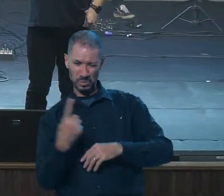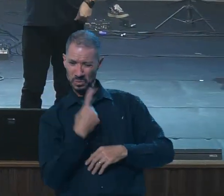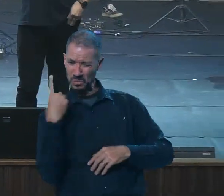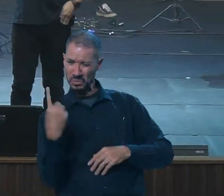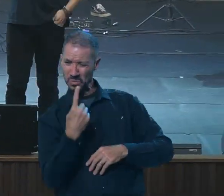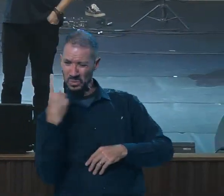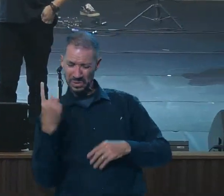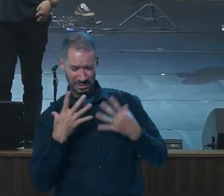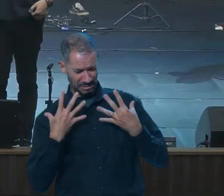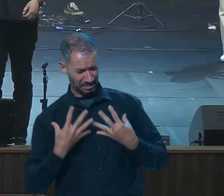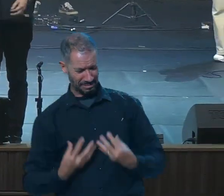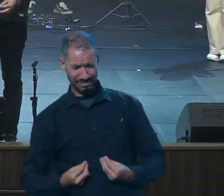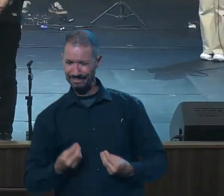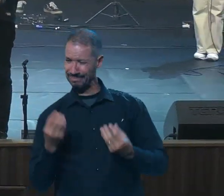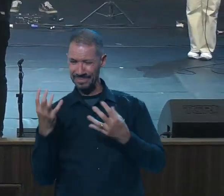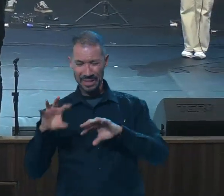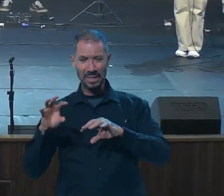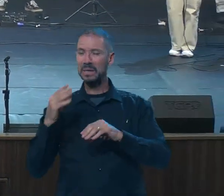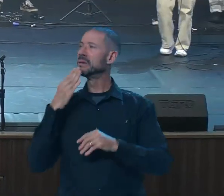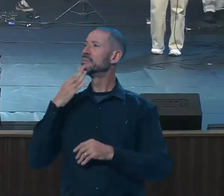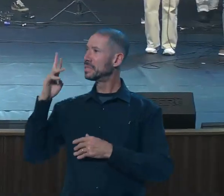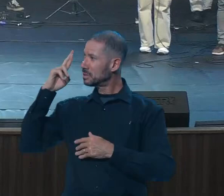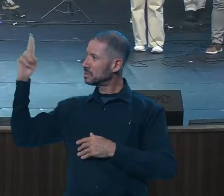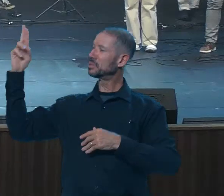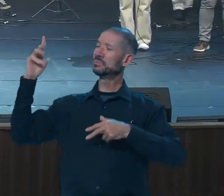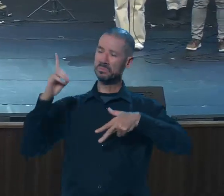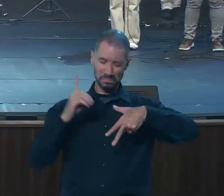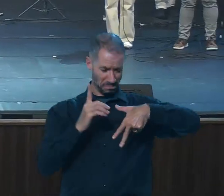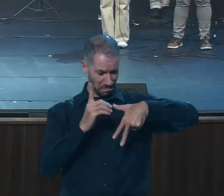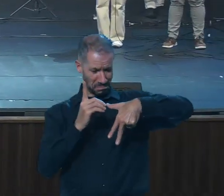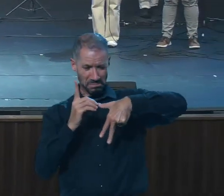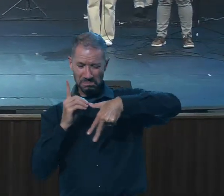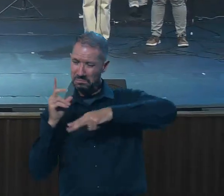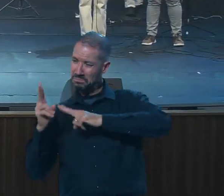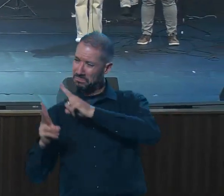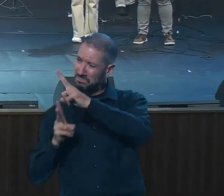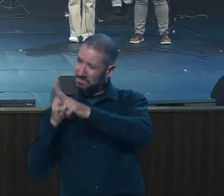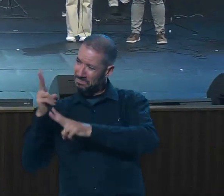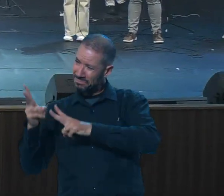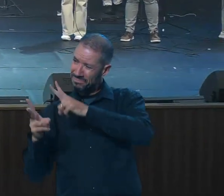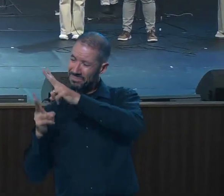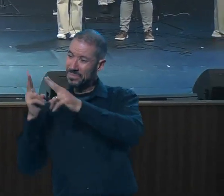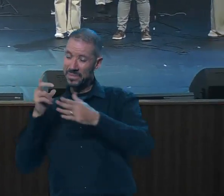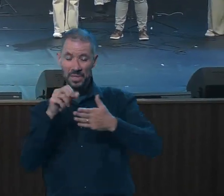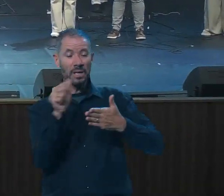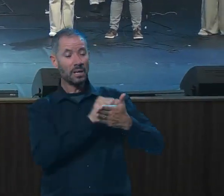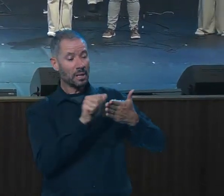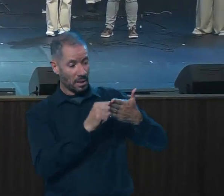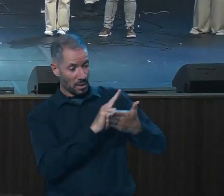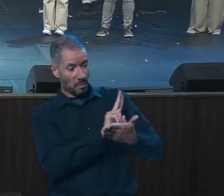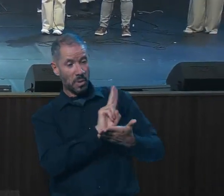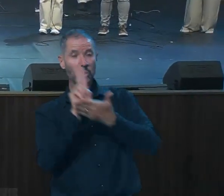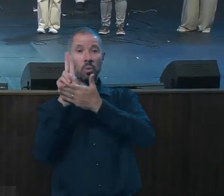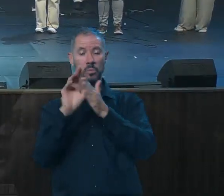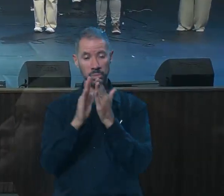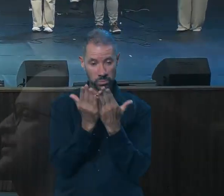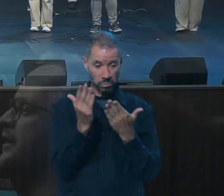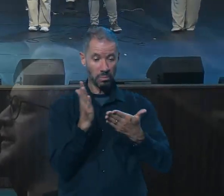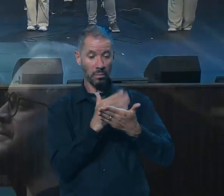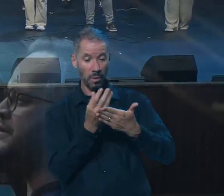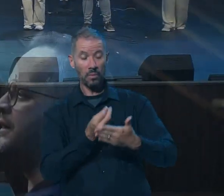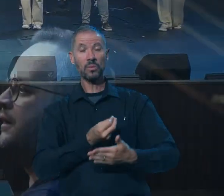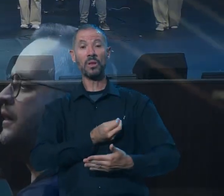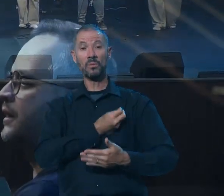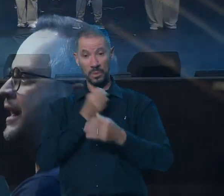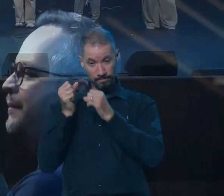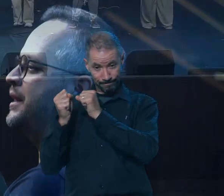e tão esgotado. Eu quero pedir que o Senhor me acompanhe todos os dias da minha vida. Escreve meu nome no livro da vida. Eu quero